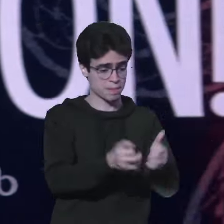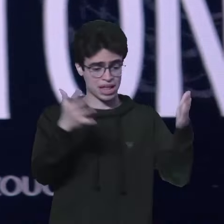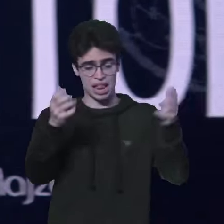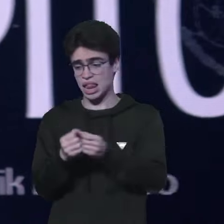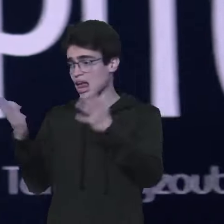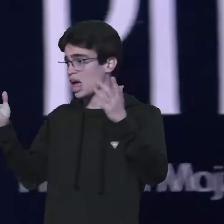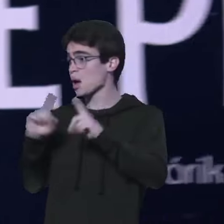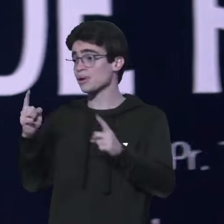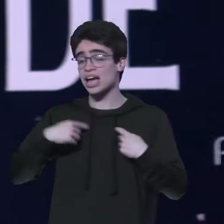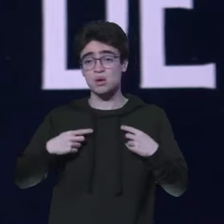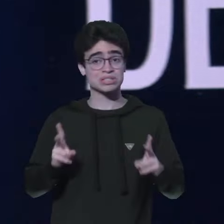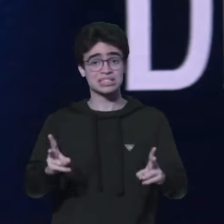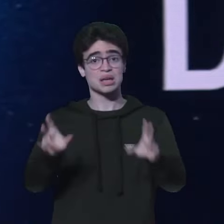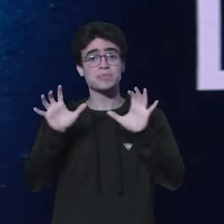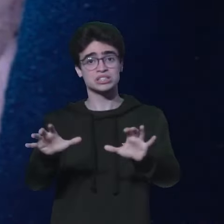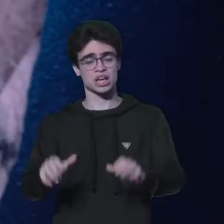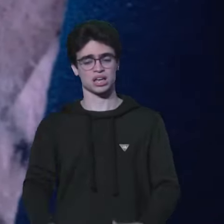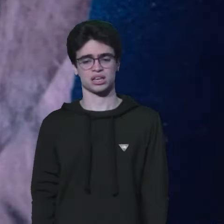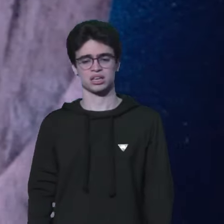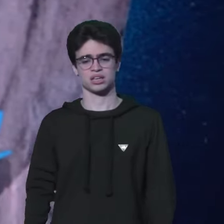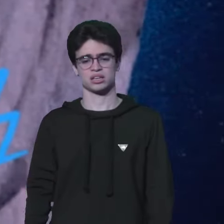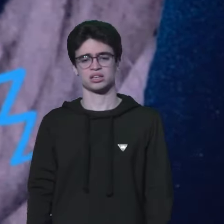eu sempre vivo igual?